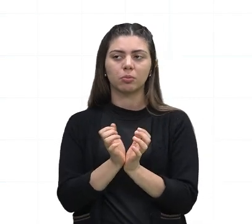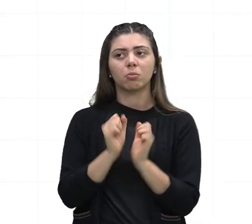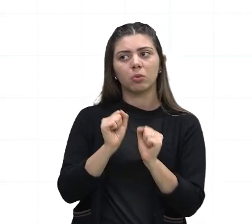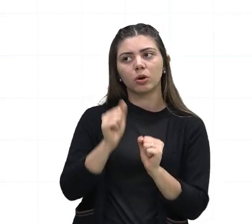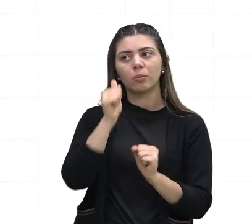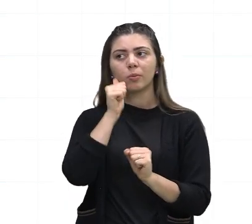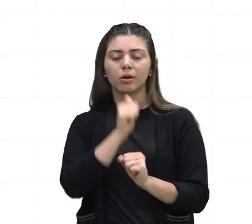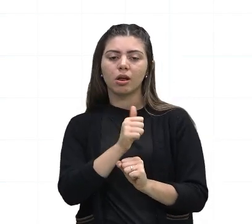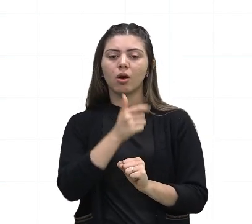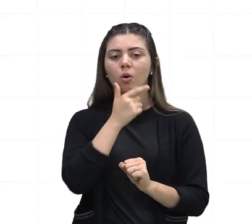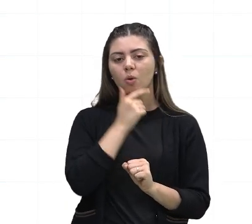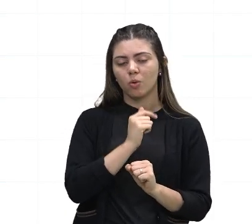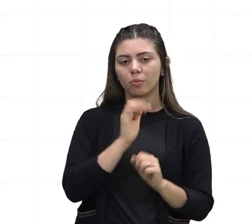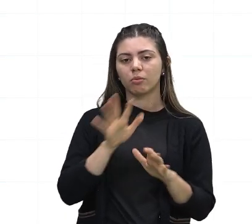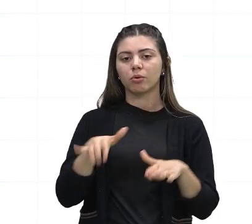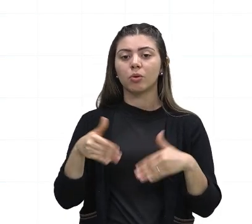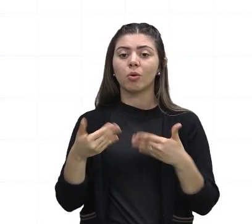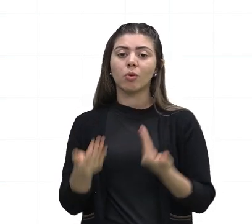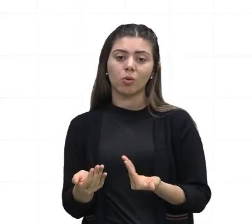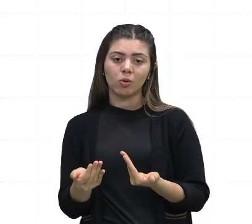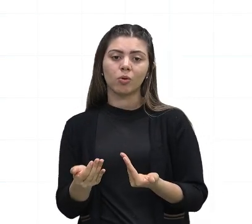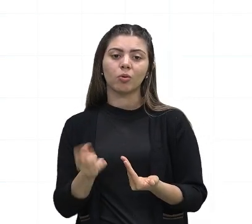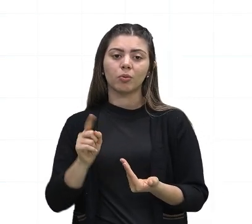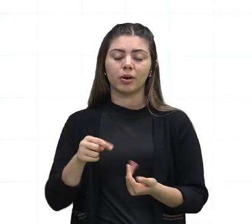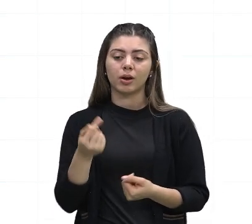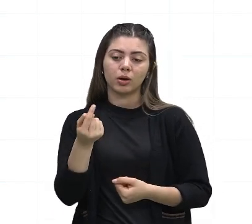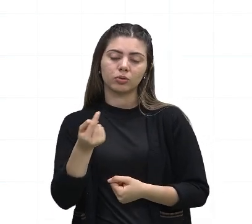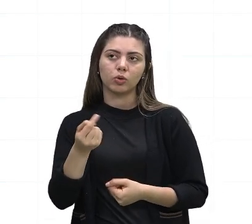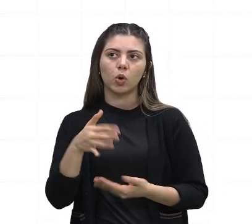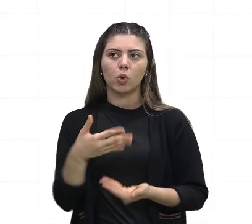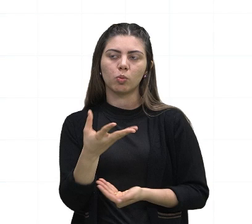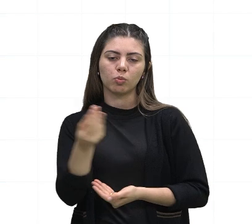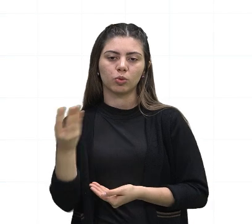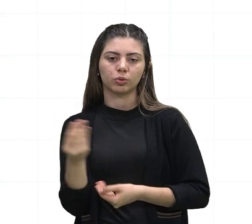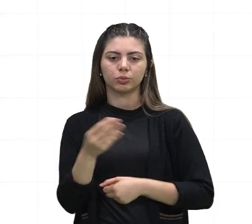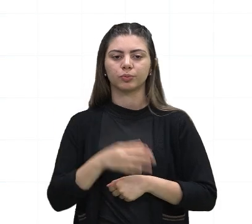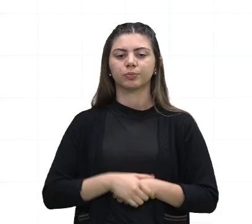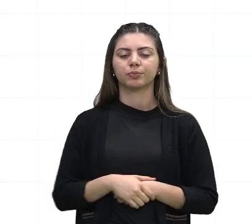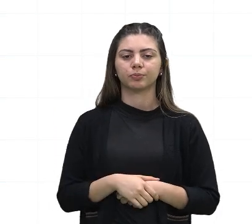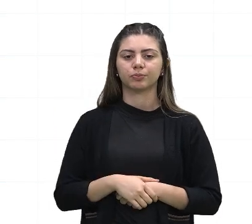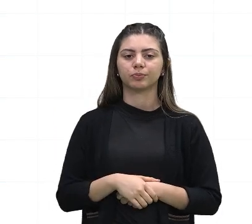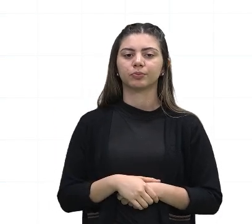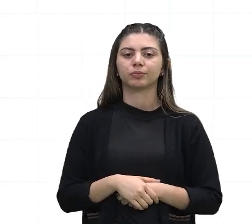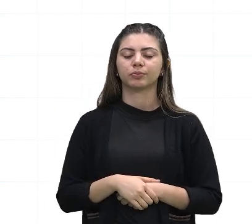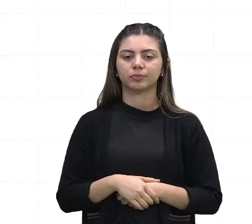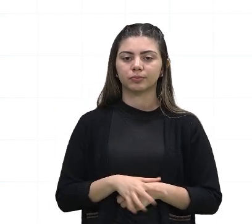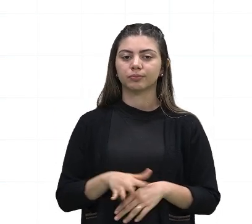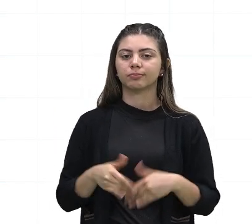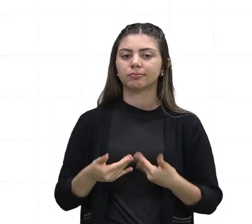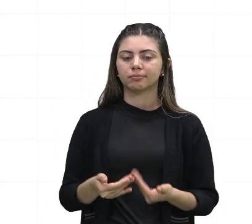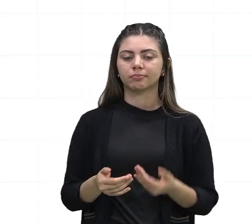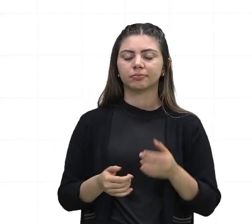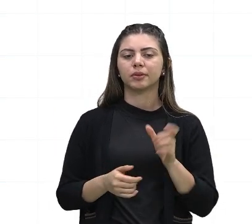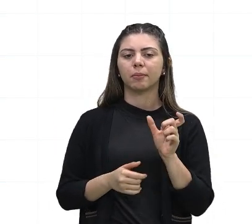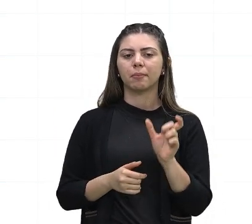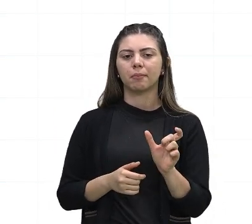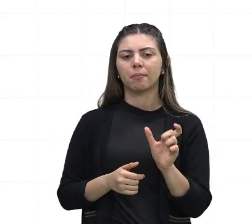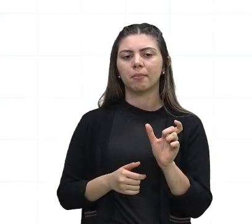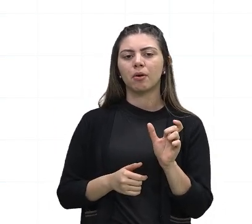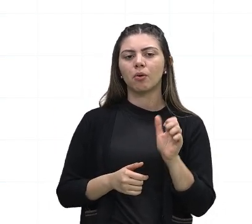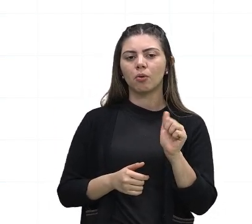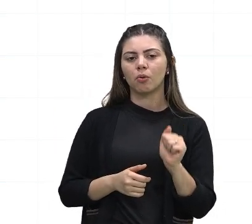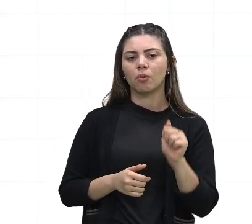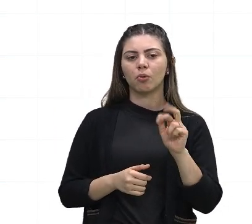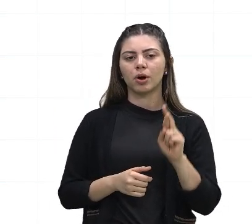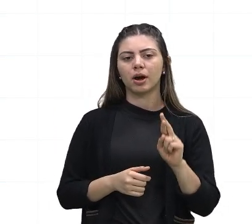feminino, ou também para o singular ou o plural. Então, como ele acompanha bastante na verdade,